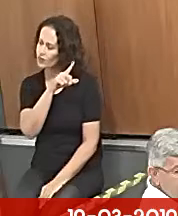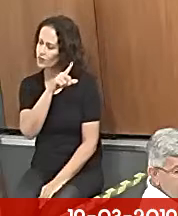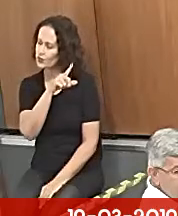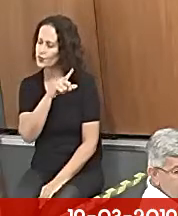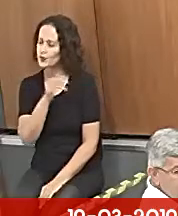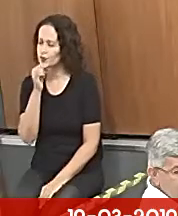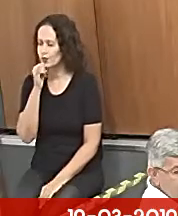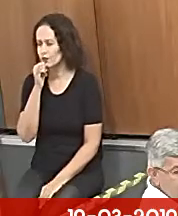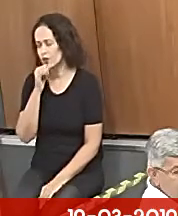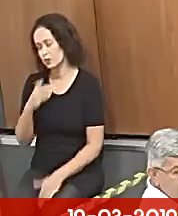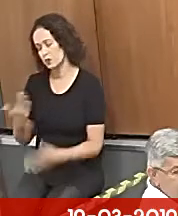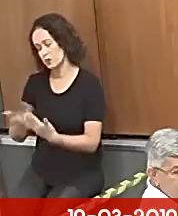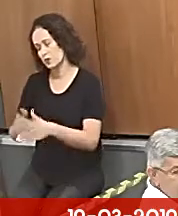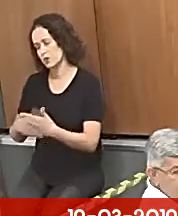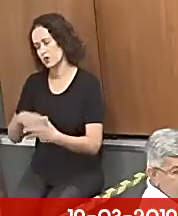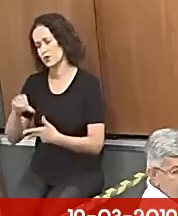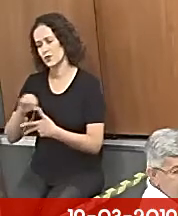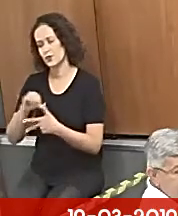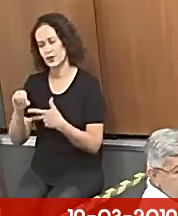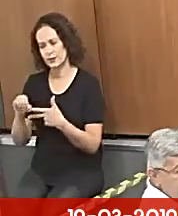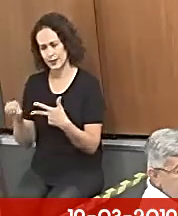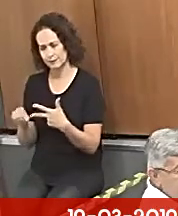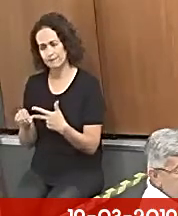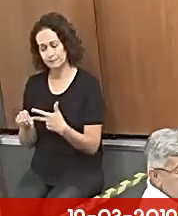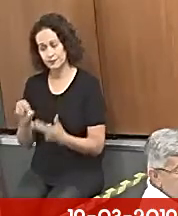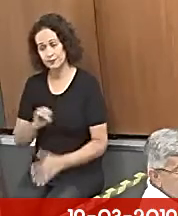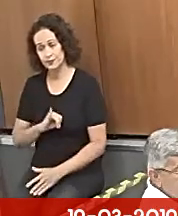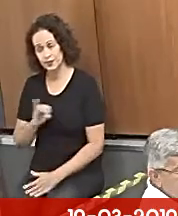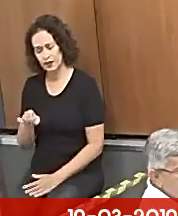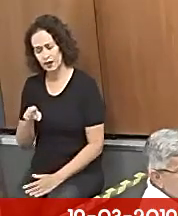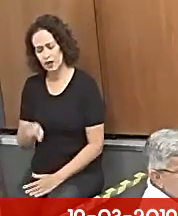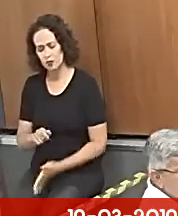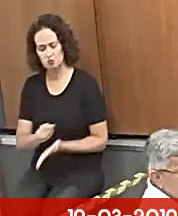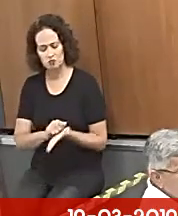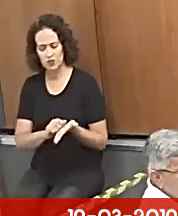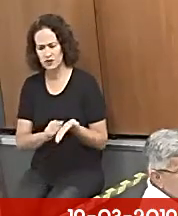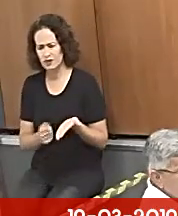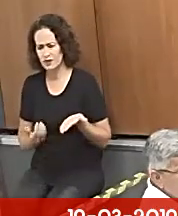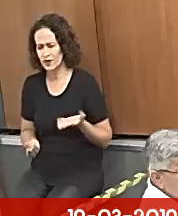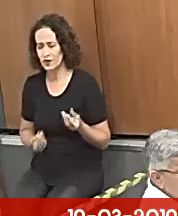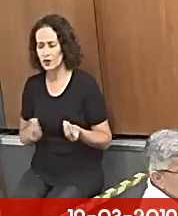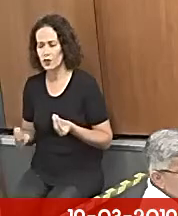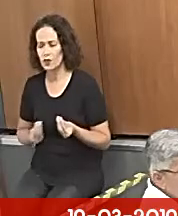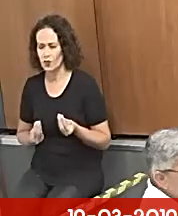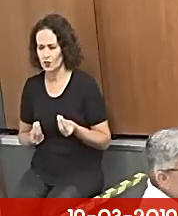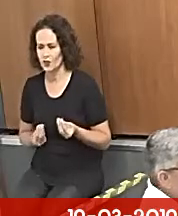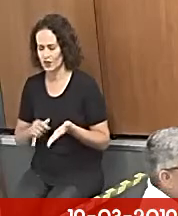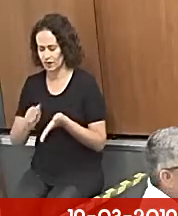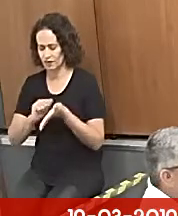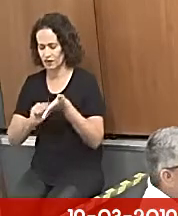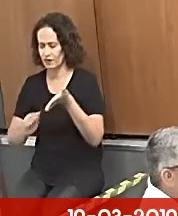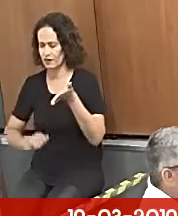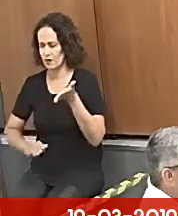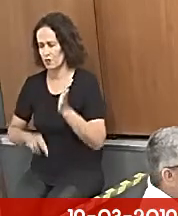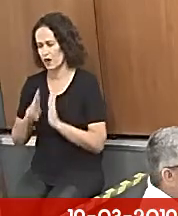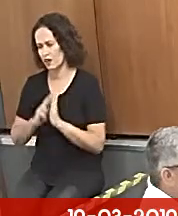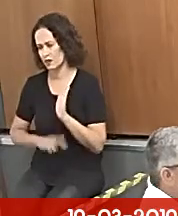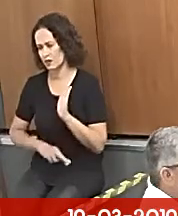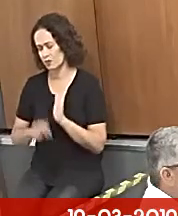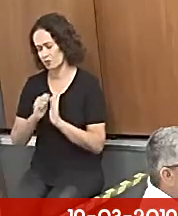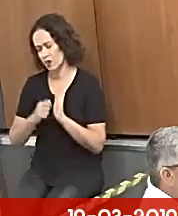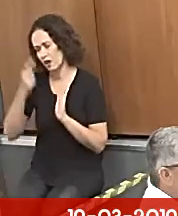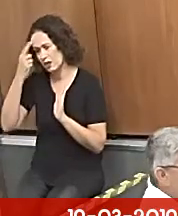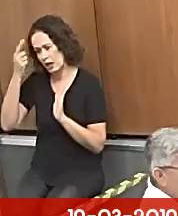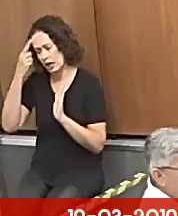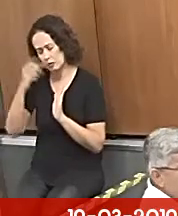exemplo a prova do enem que se ele não consegue escrever não vai conseguir redigir e não vai conseguir formar as idéias